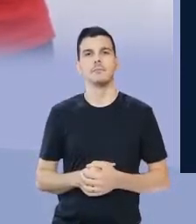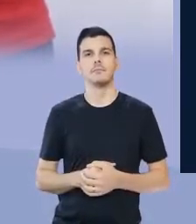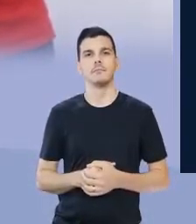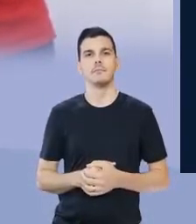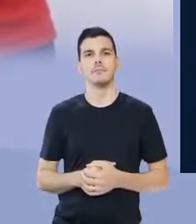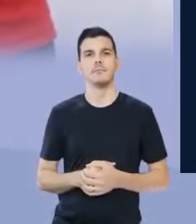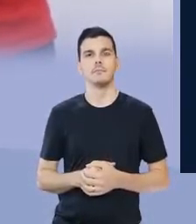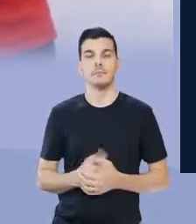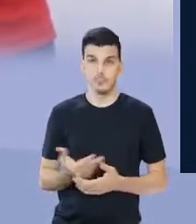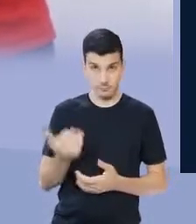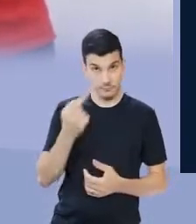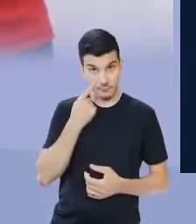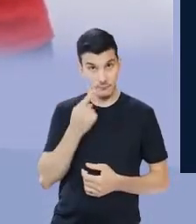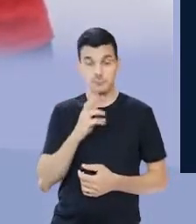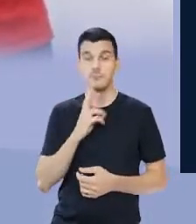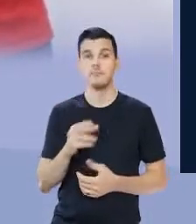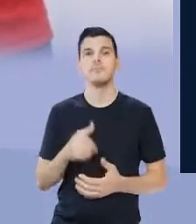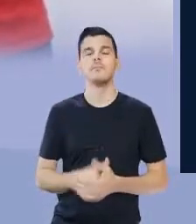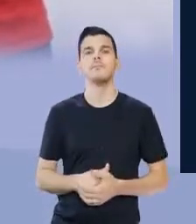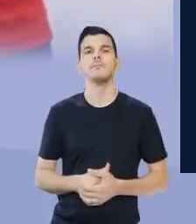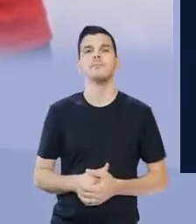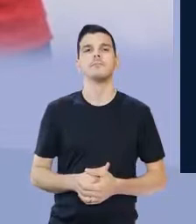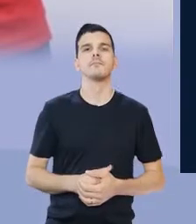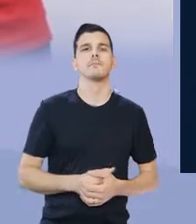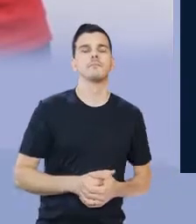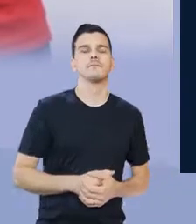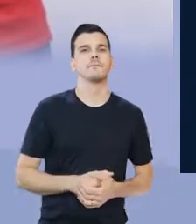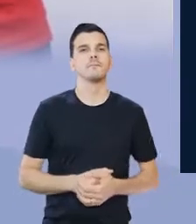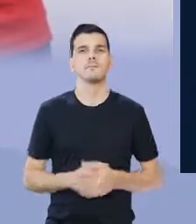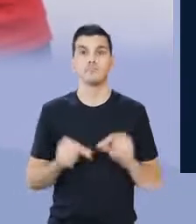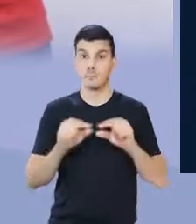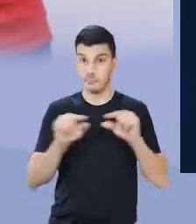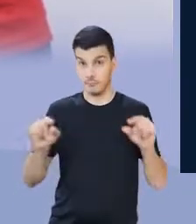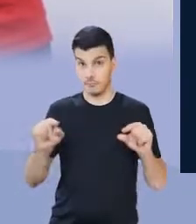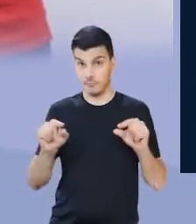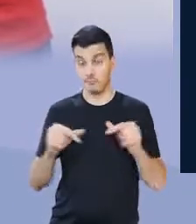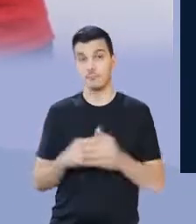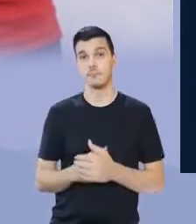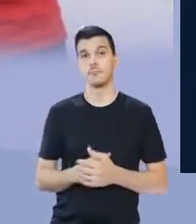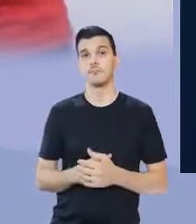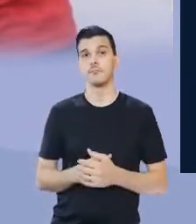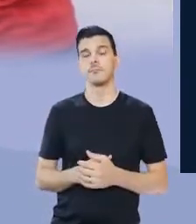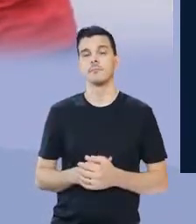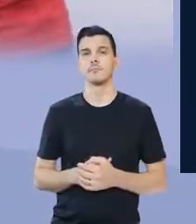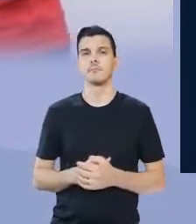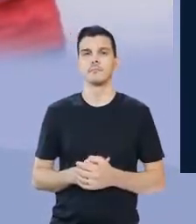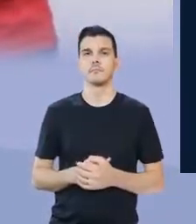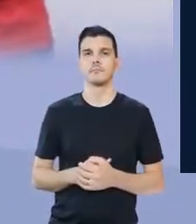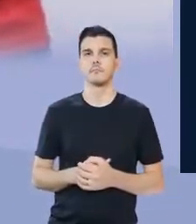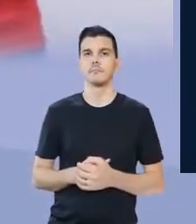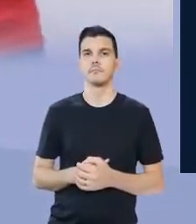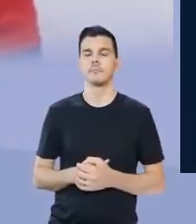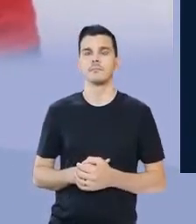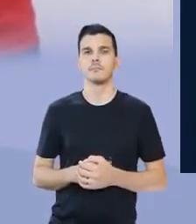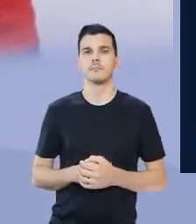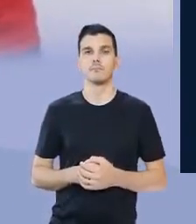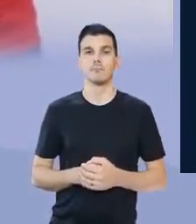Bora lá. When she, alguma coisa, I, estava fazendo outra. Então, quando